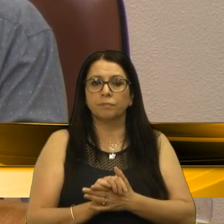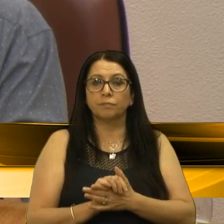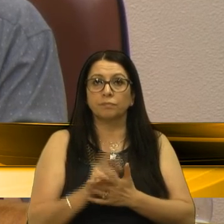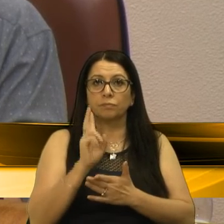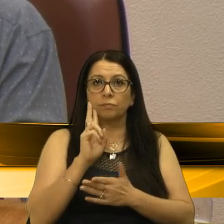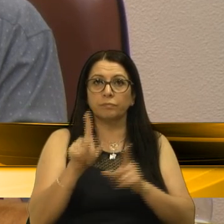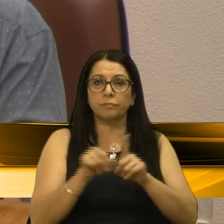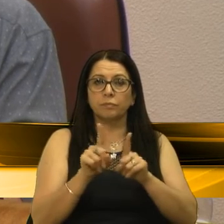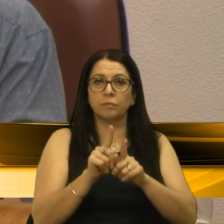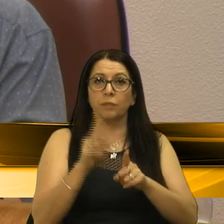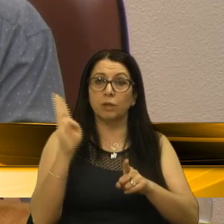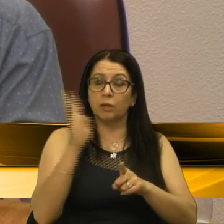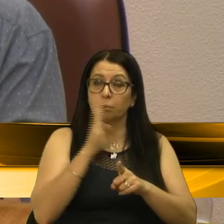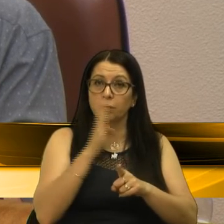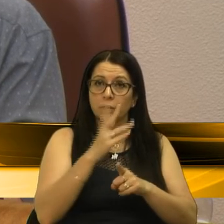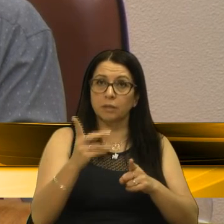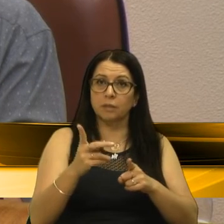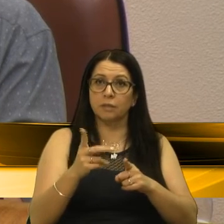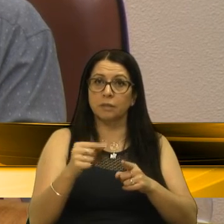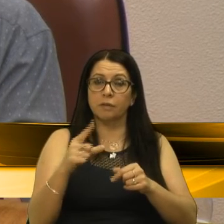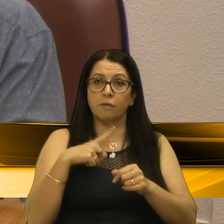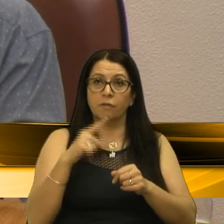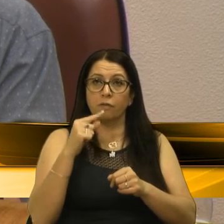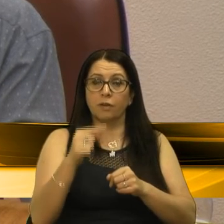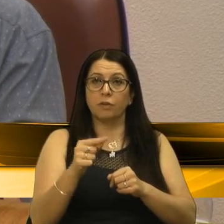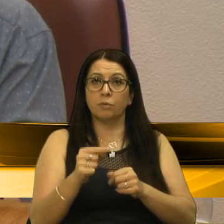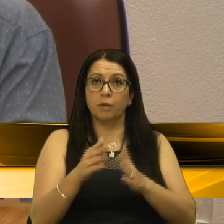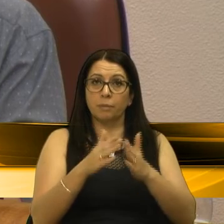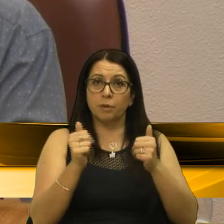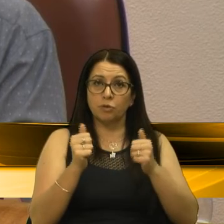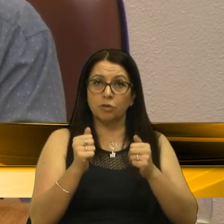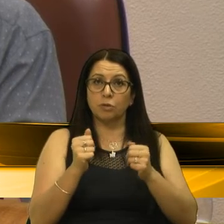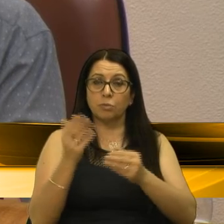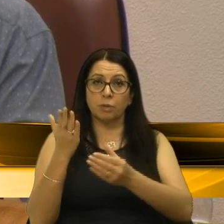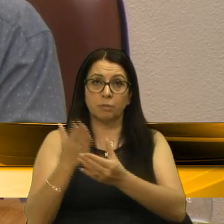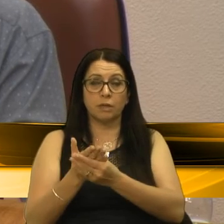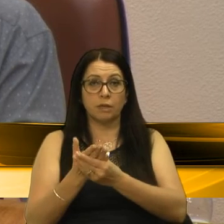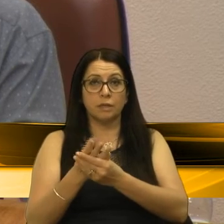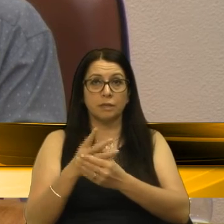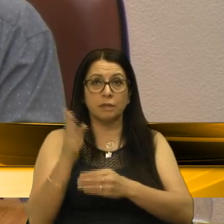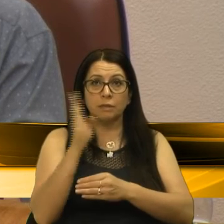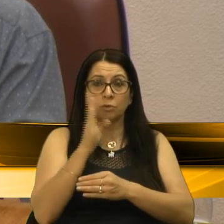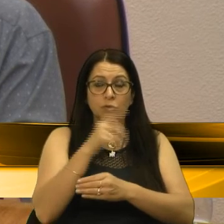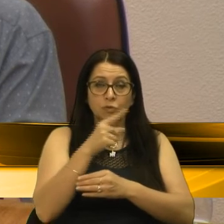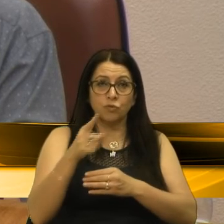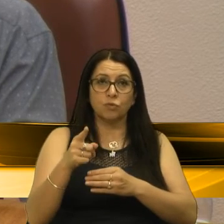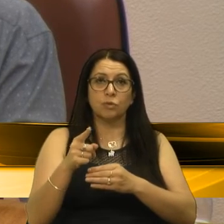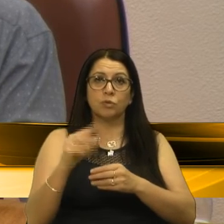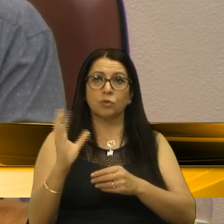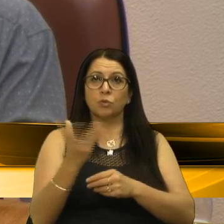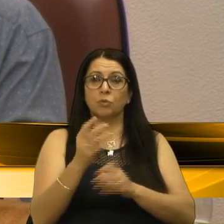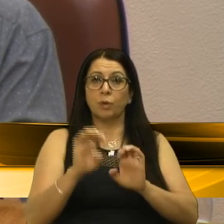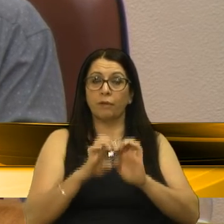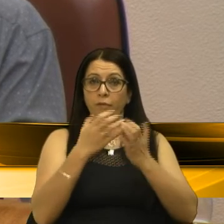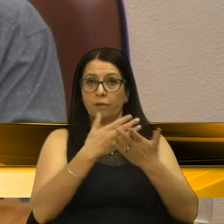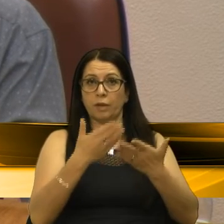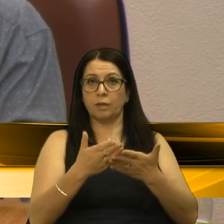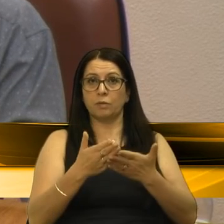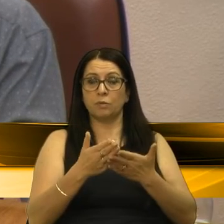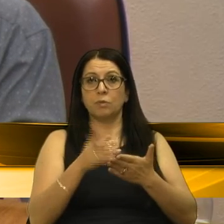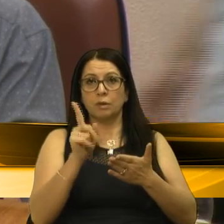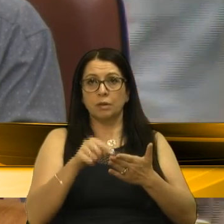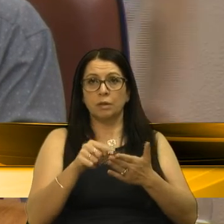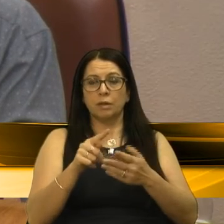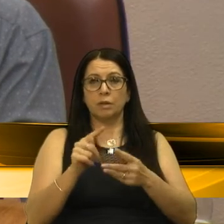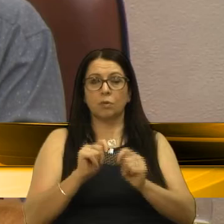Intimem-se com urgência, considerando que há pedido liminar a ser urgente analisado, já que o evento objeto